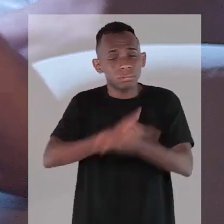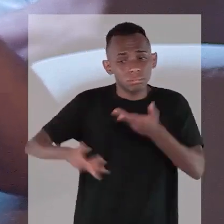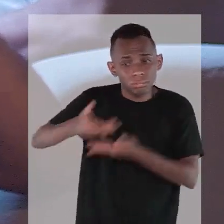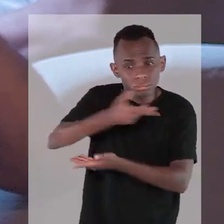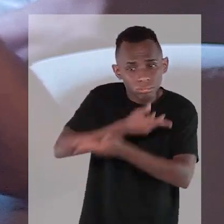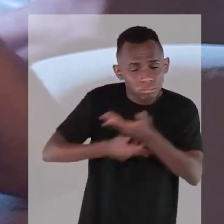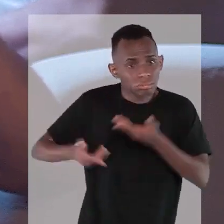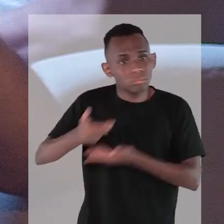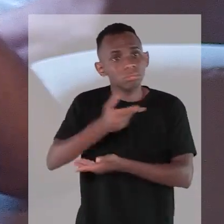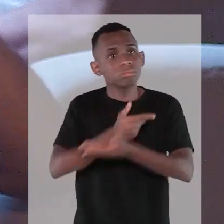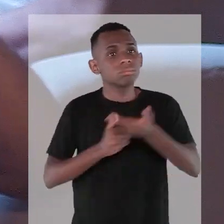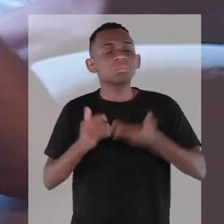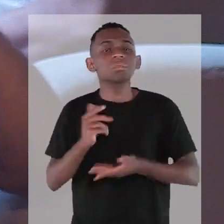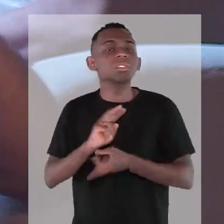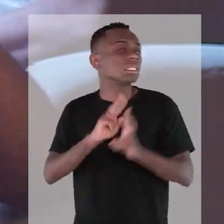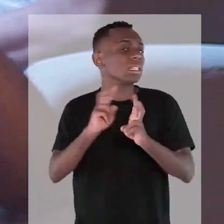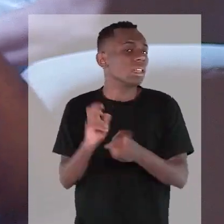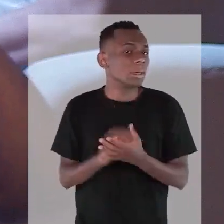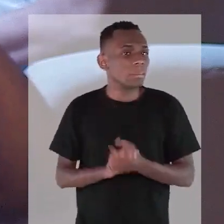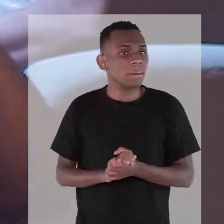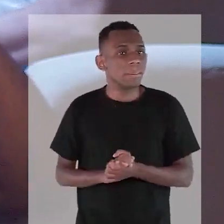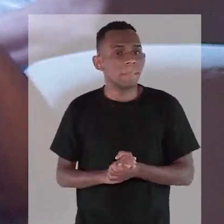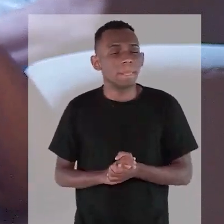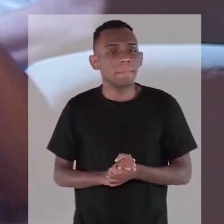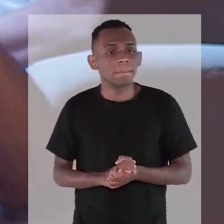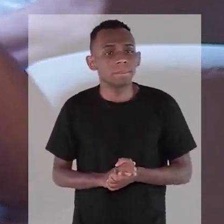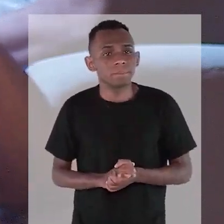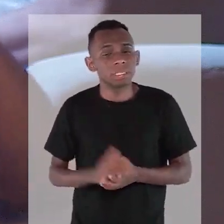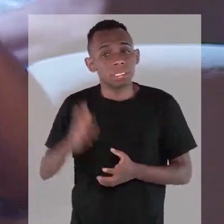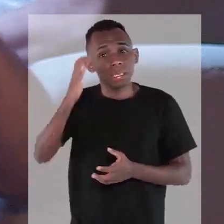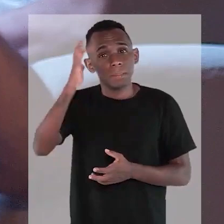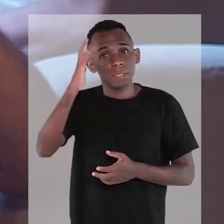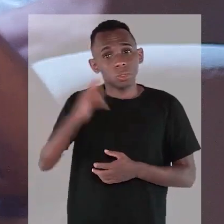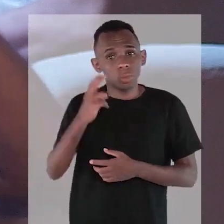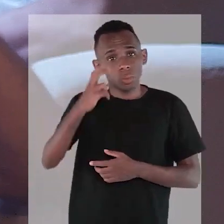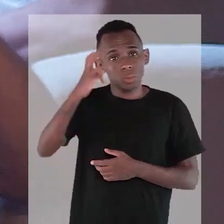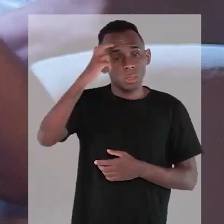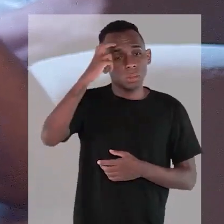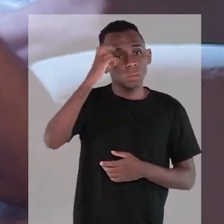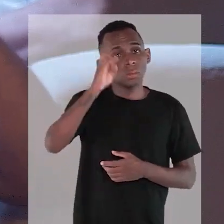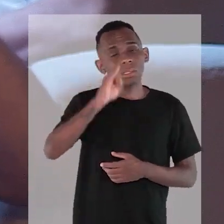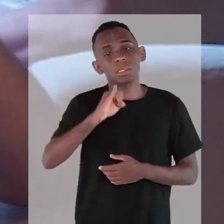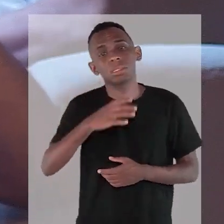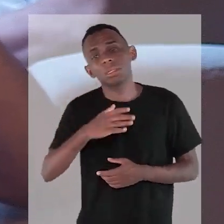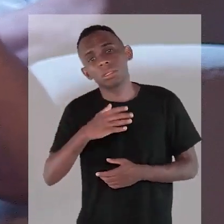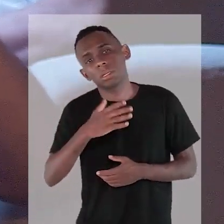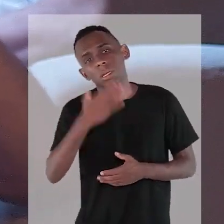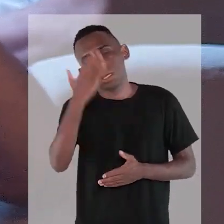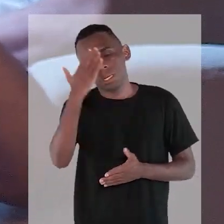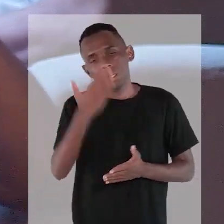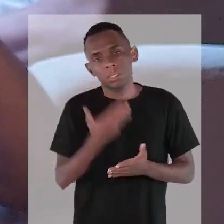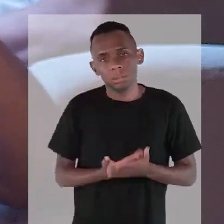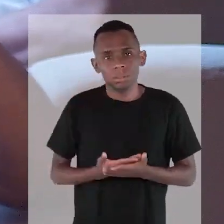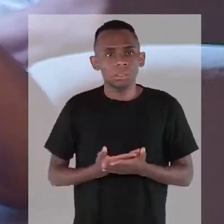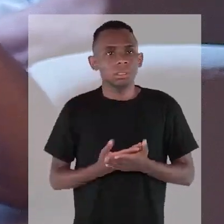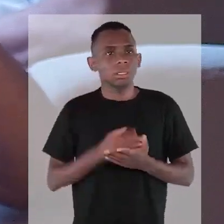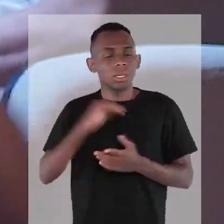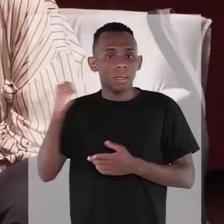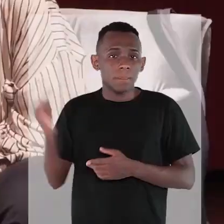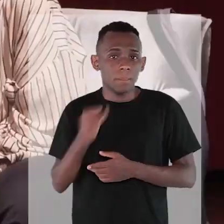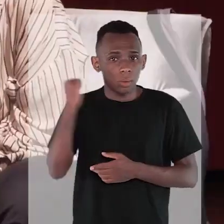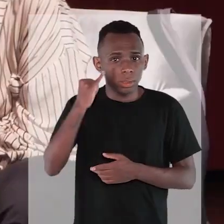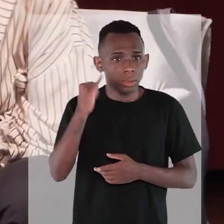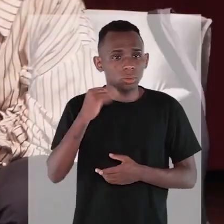escreveram, né, conversando um pouco mais, e se nessa morte dessa imaginação cultural, você acha que tem qualquer caldo aí, se vocês chegaram a conversar sobre